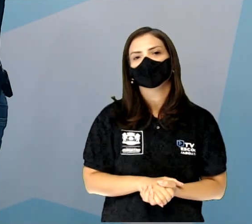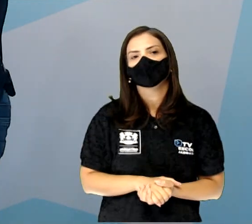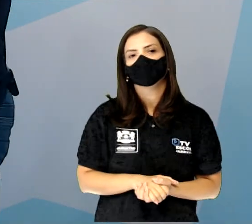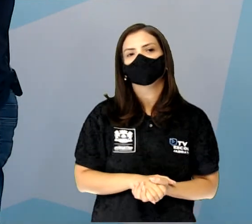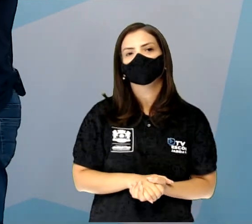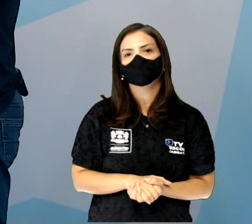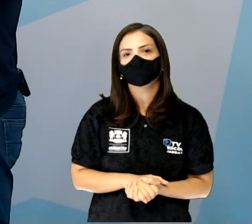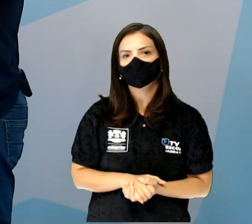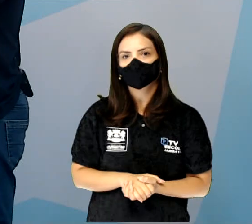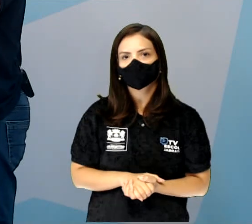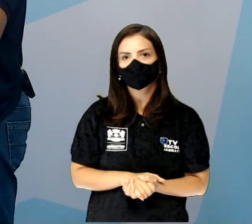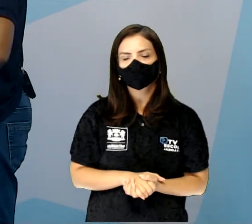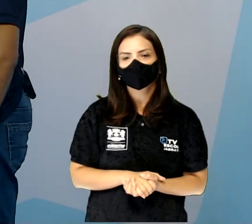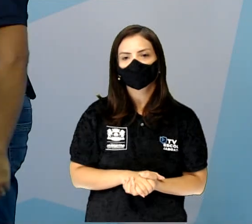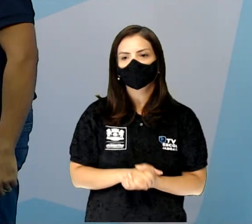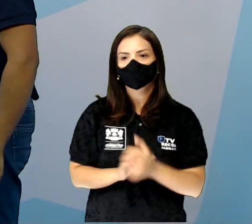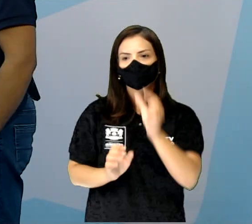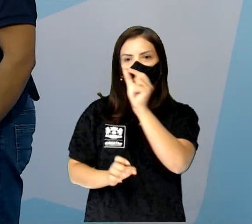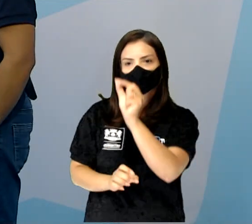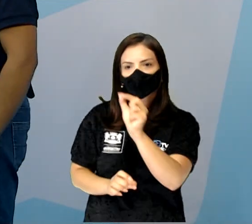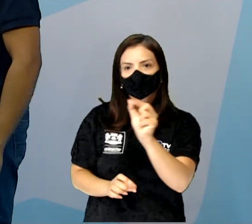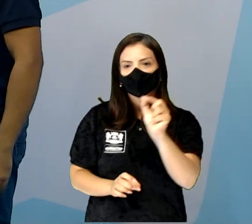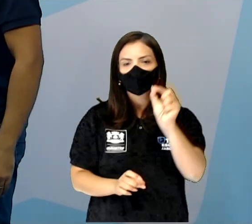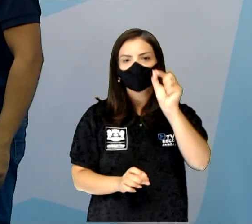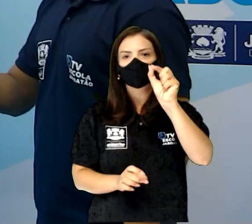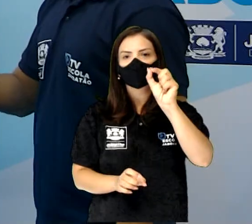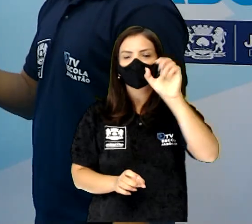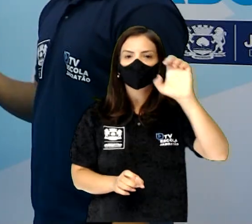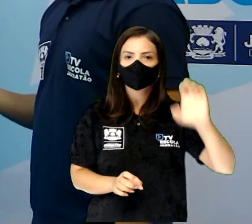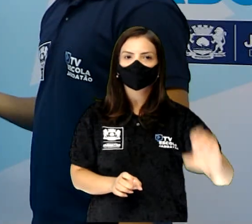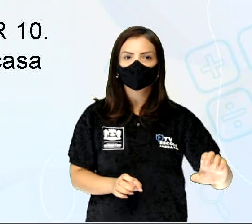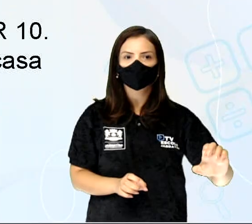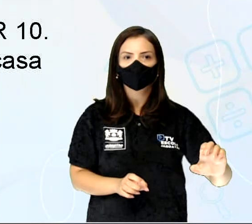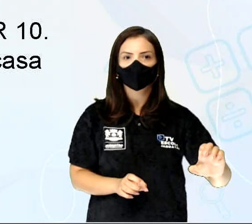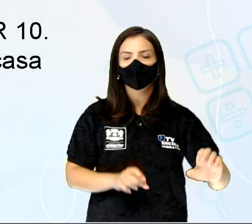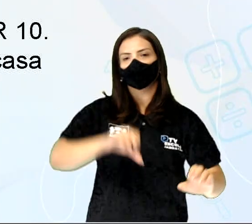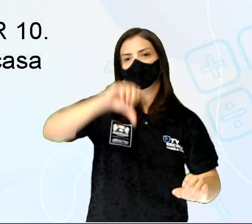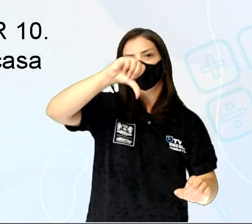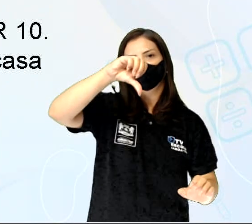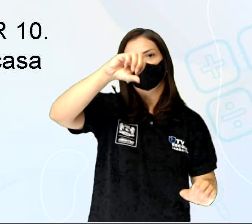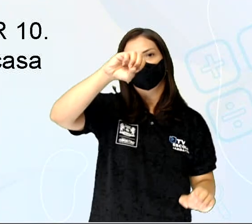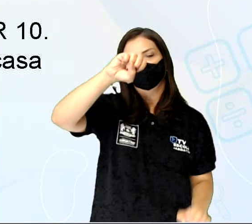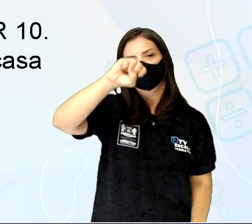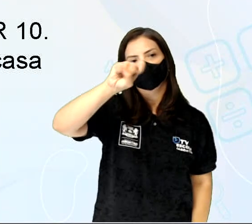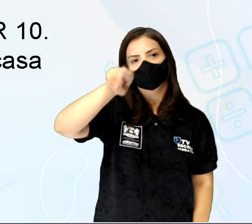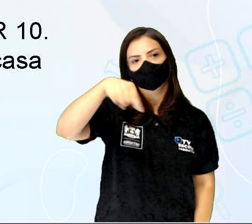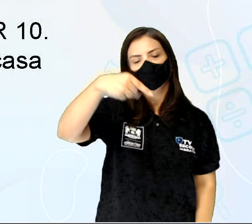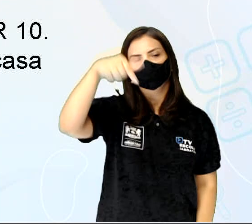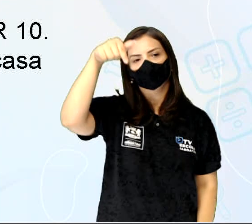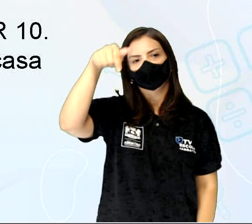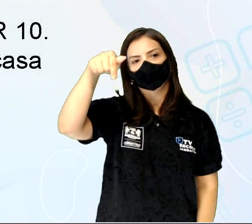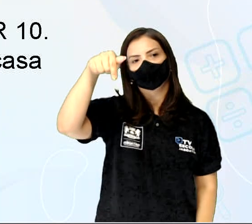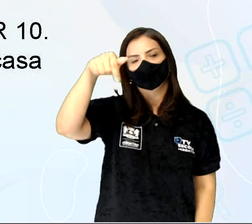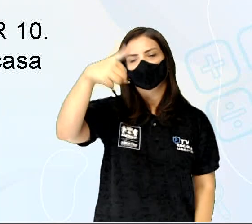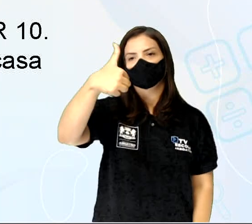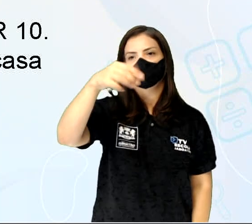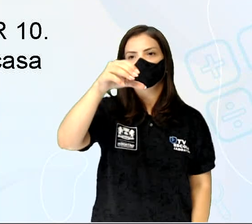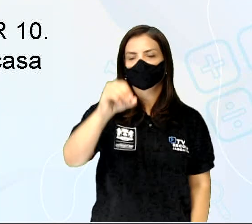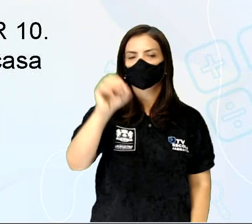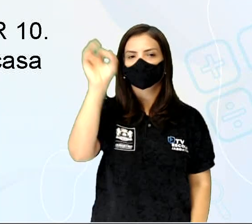uma casa para a esquerda, fica o quê? 98,7. Outro exemplo, 10%